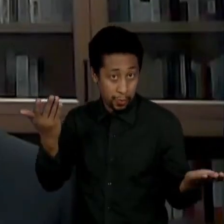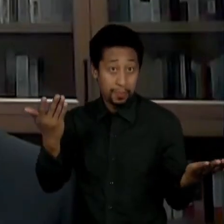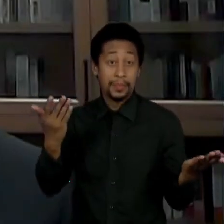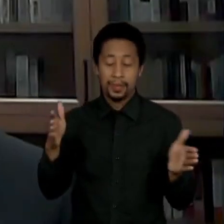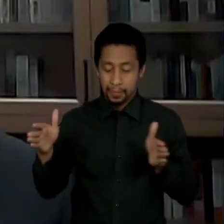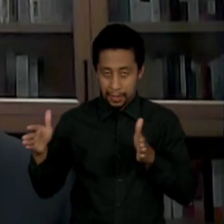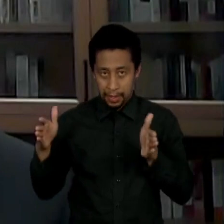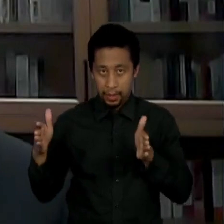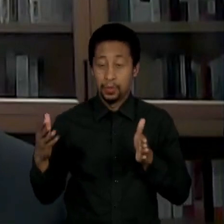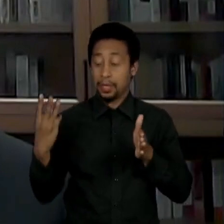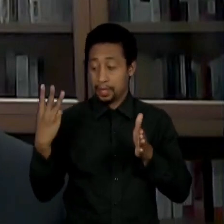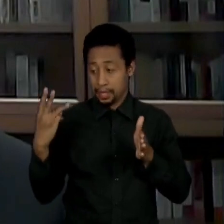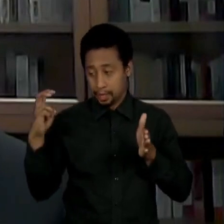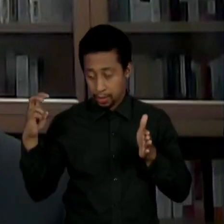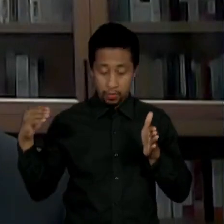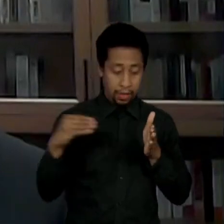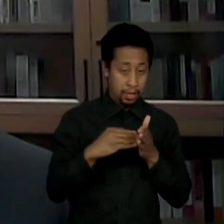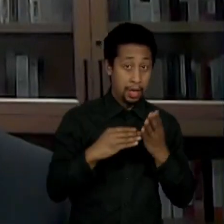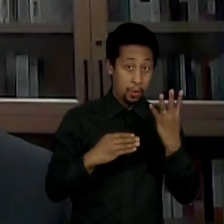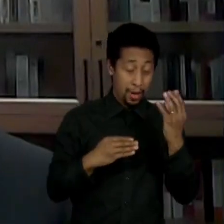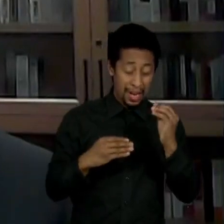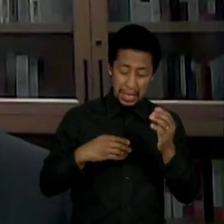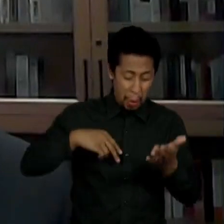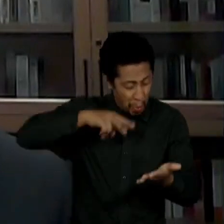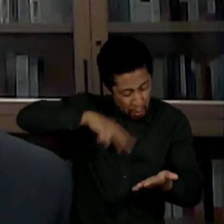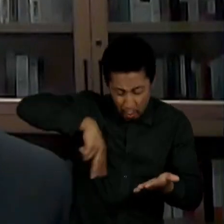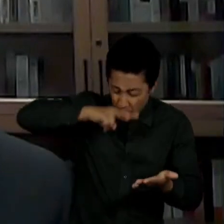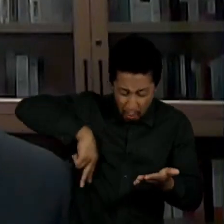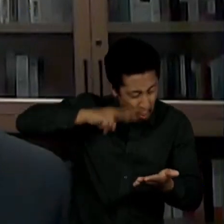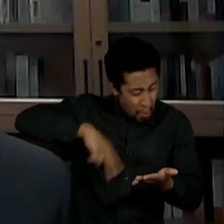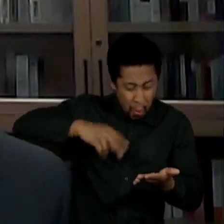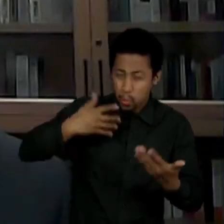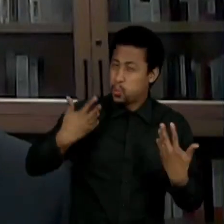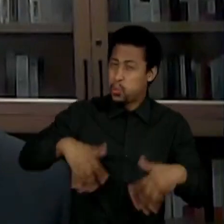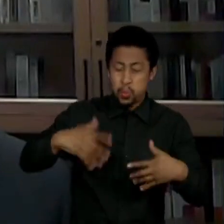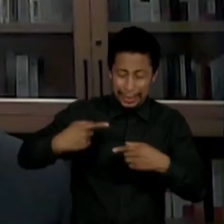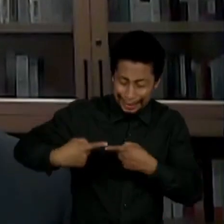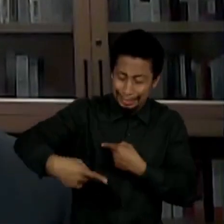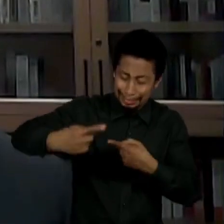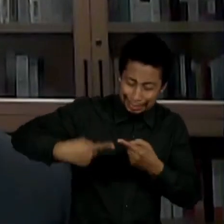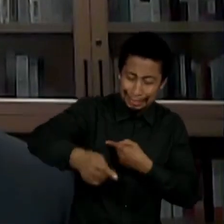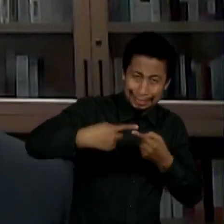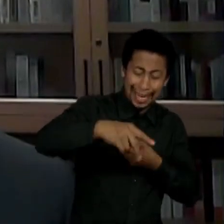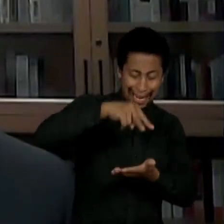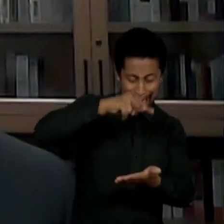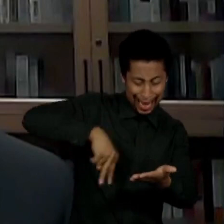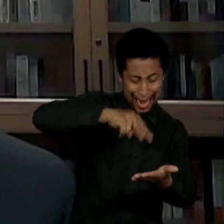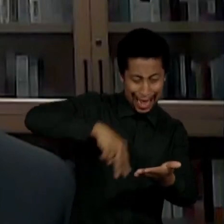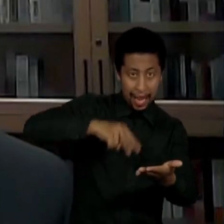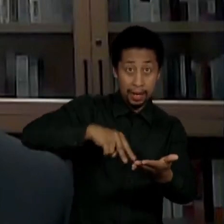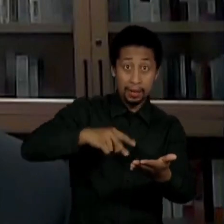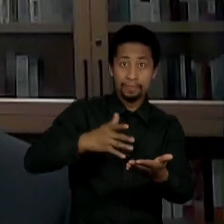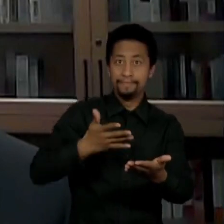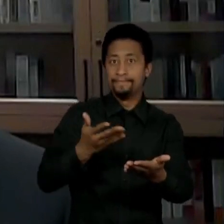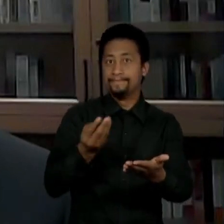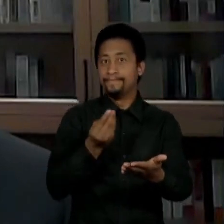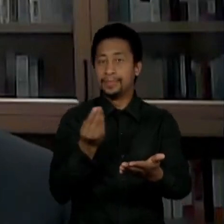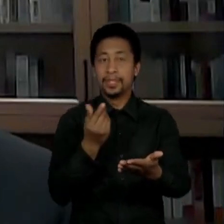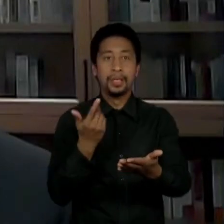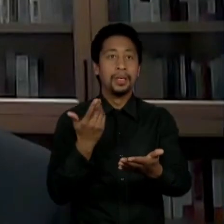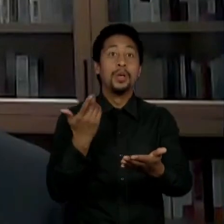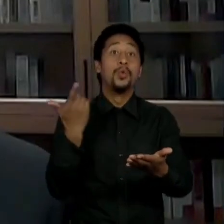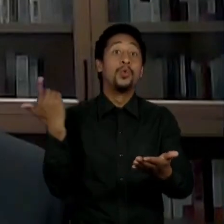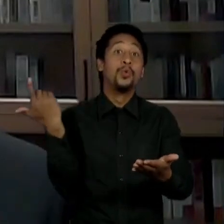de 30 ou 40 horas a dia. E se você puder em que tempo, você pode ler toda a grande